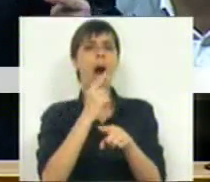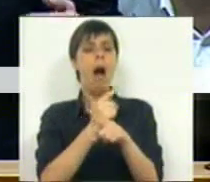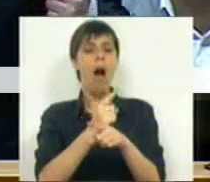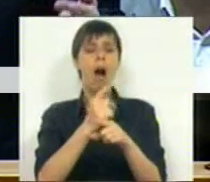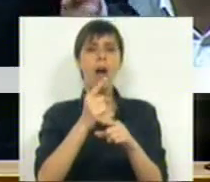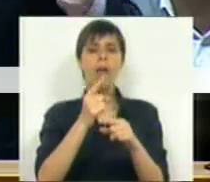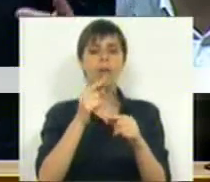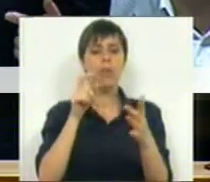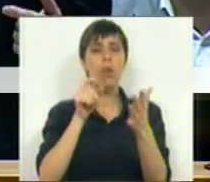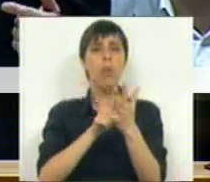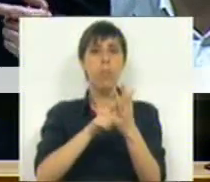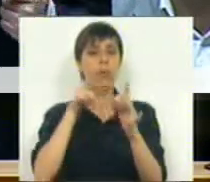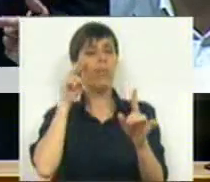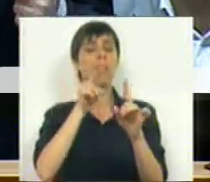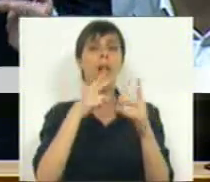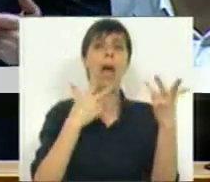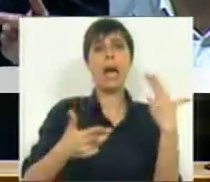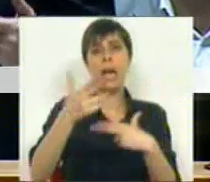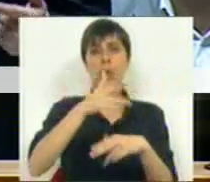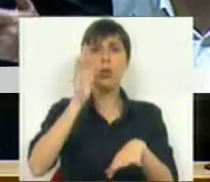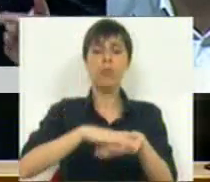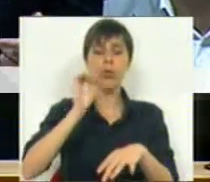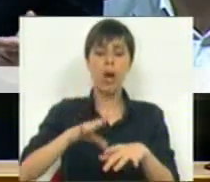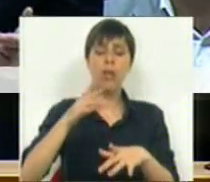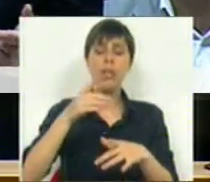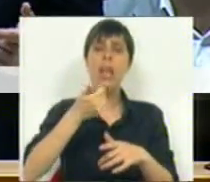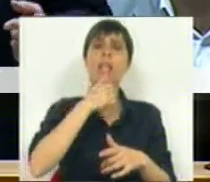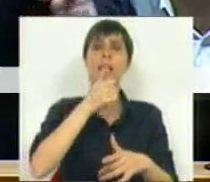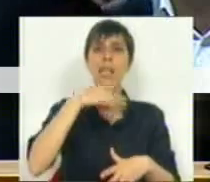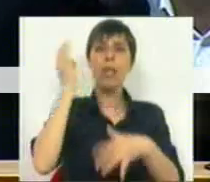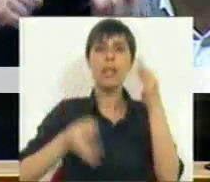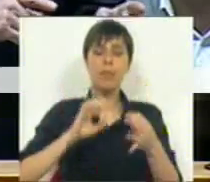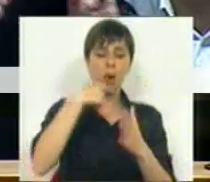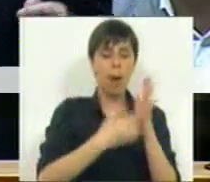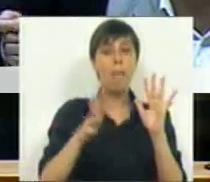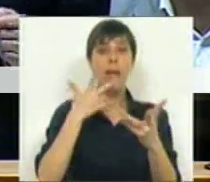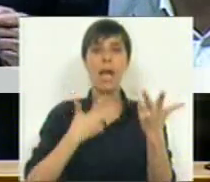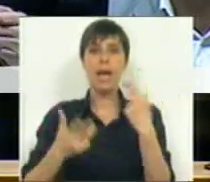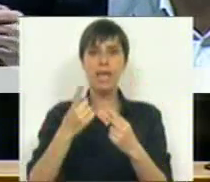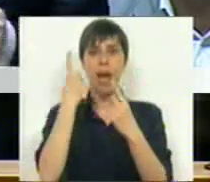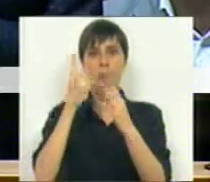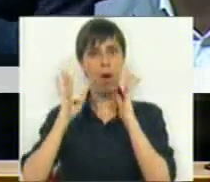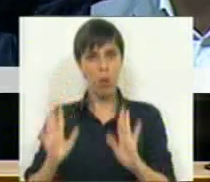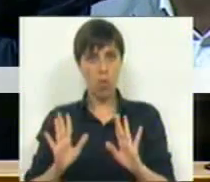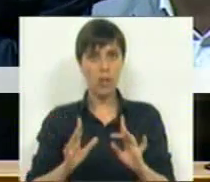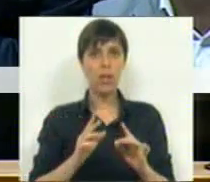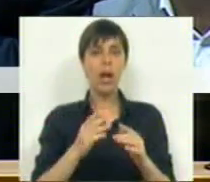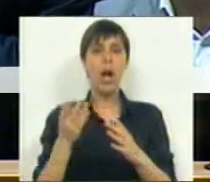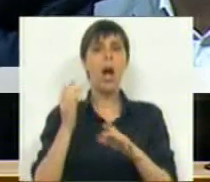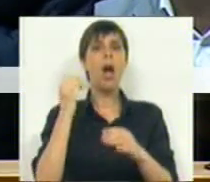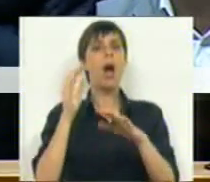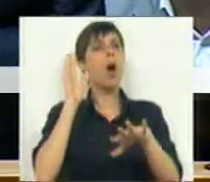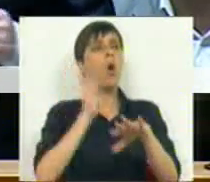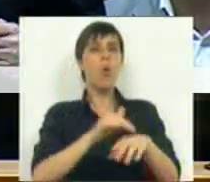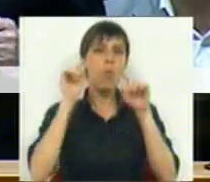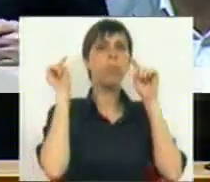tenham um ponto de vista crítico sobre as decisões do Tribunal Constitucional. Mas criticar é uma coisa. Responsabilizar